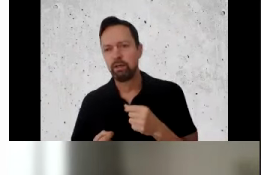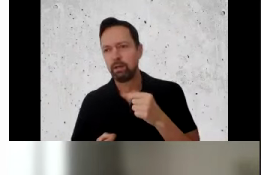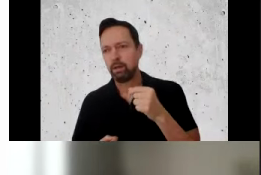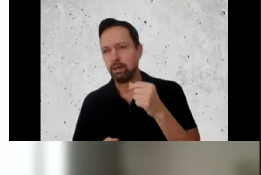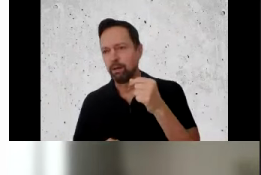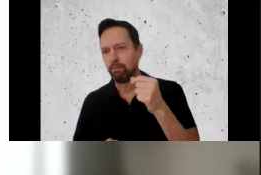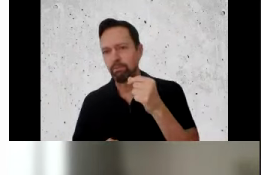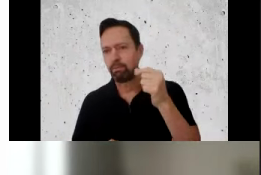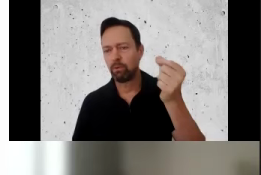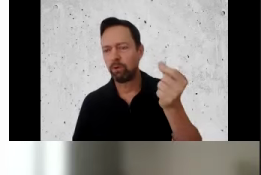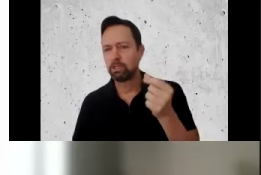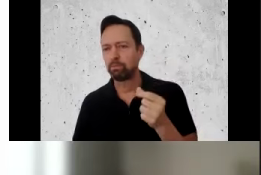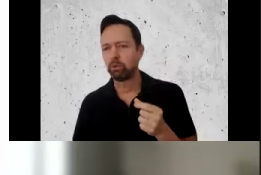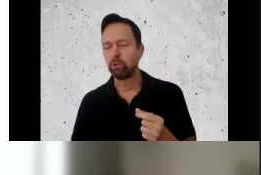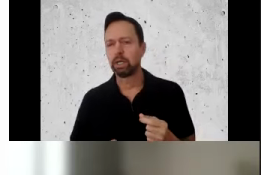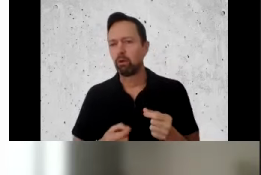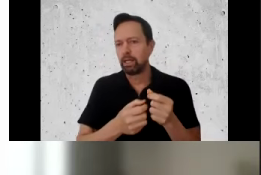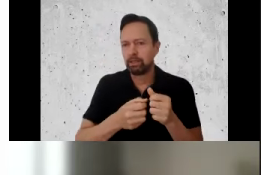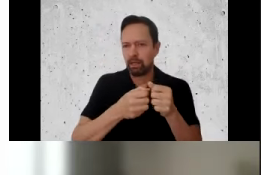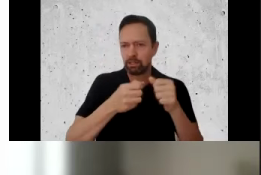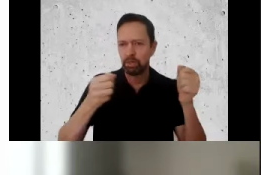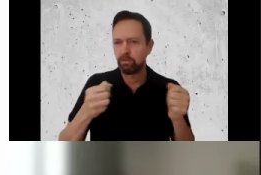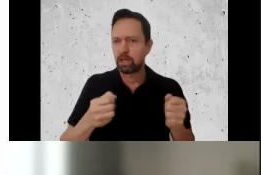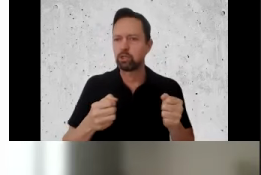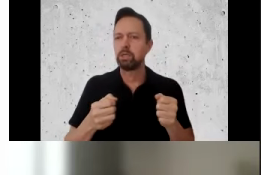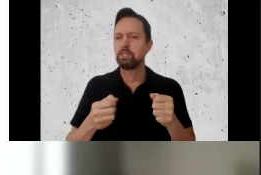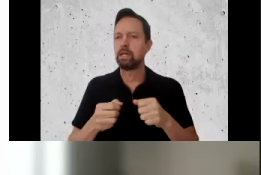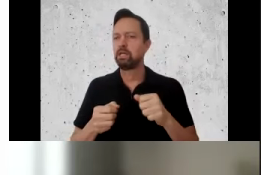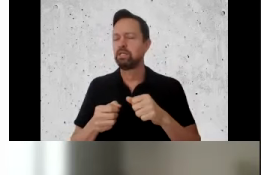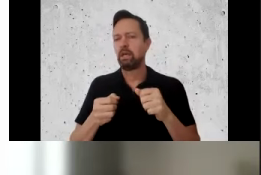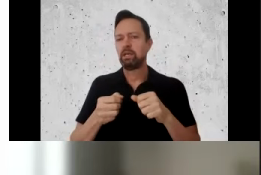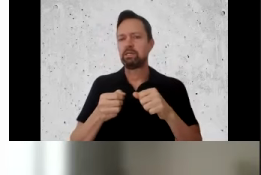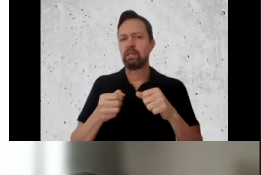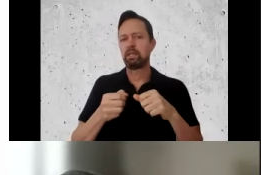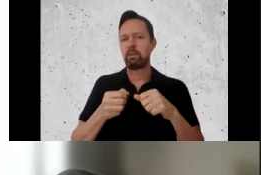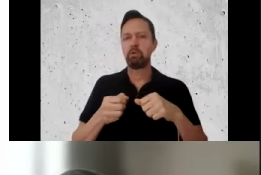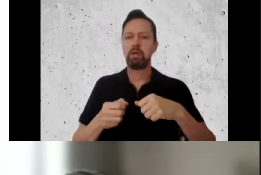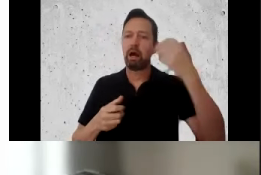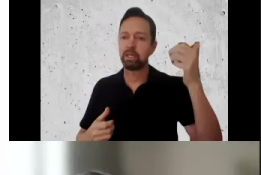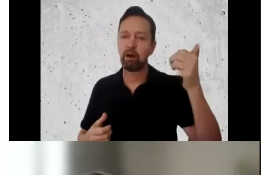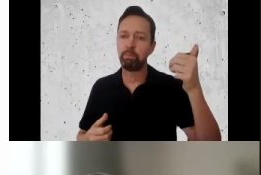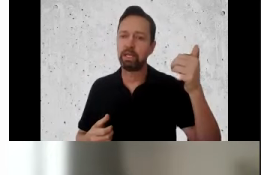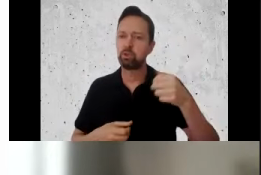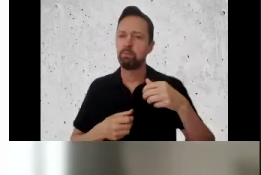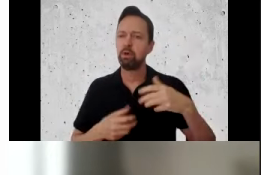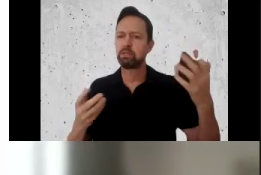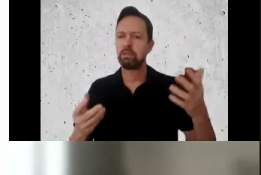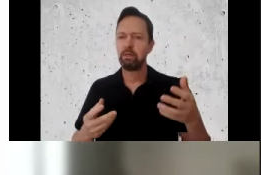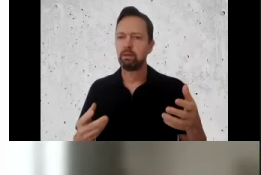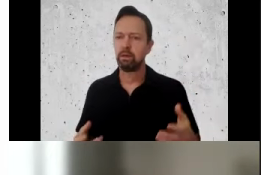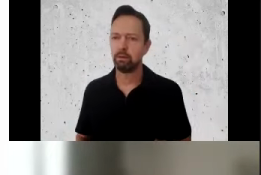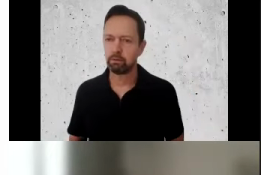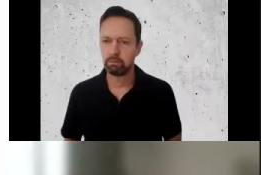porque esse produtor agora ia ter as especificações deles e ele também podia aumentar o preço